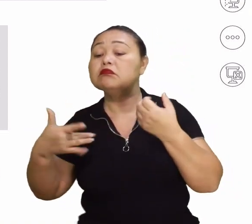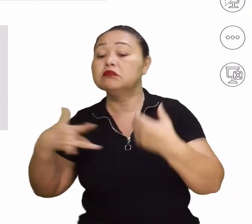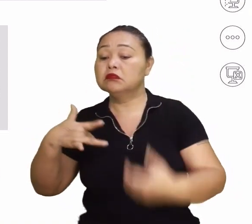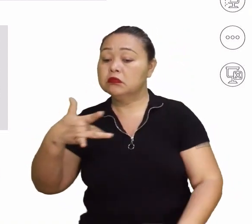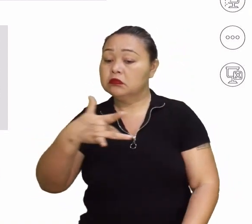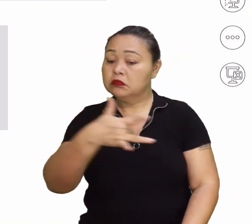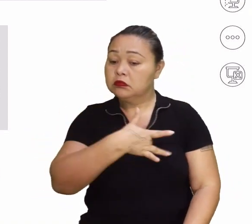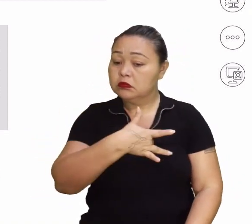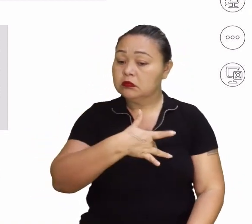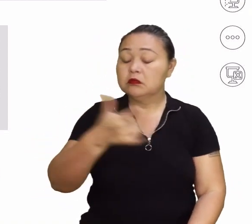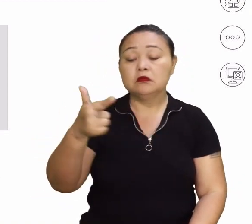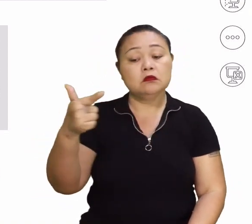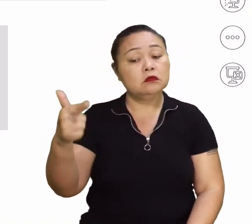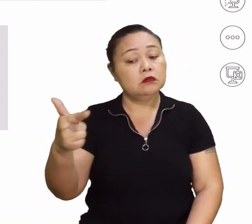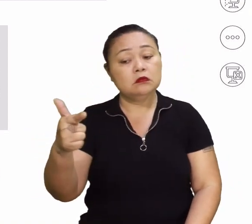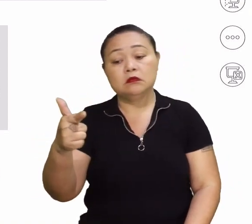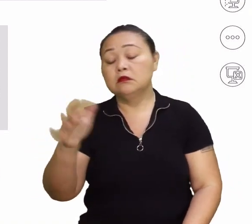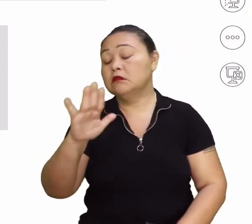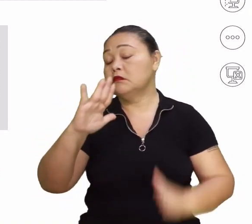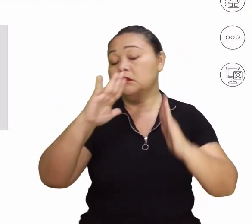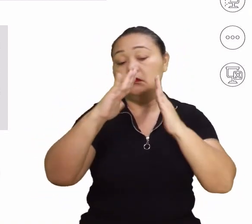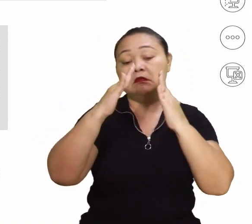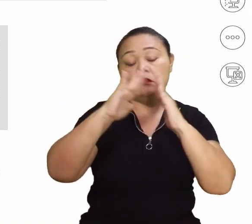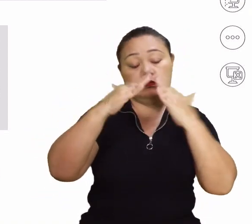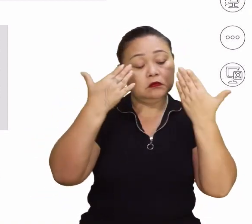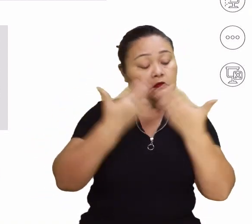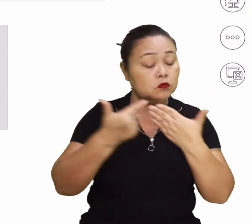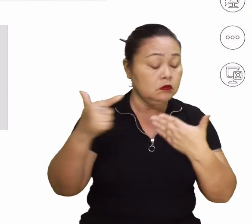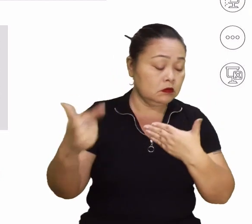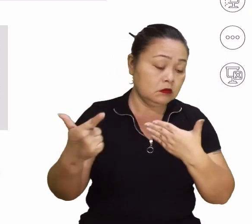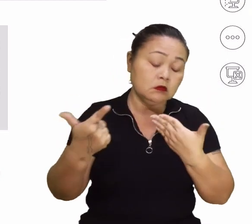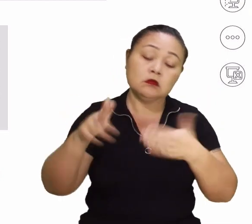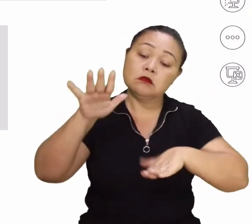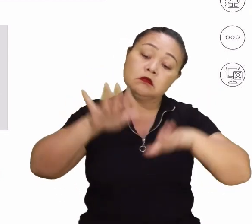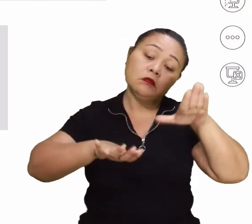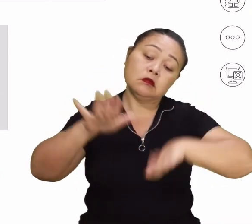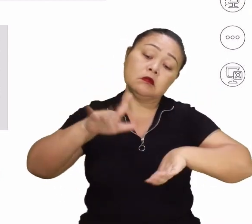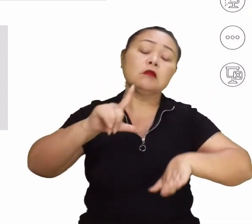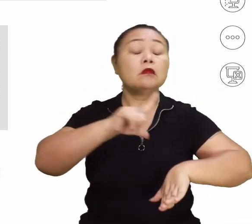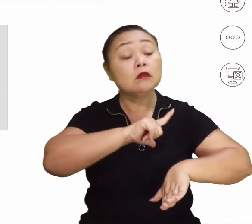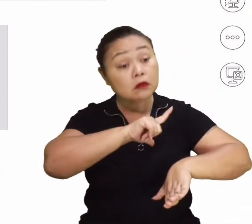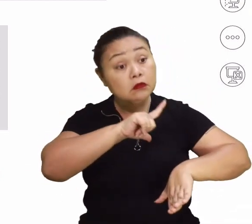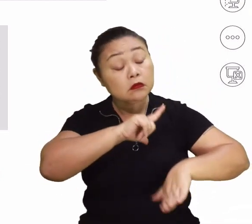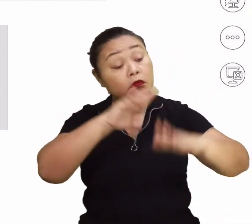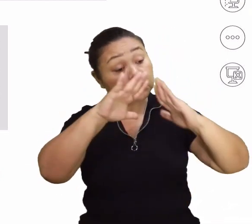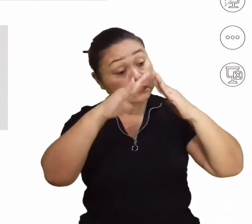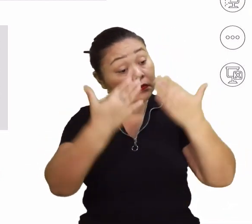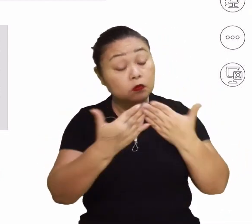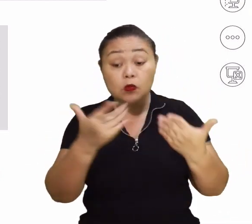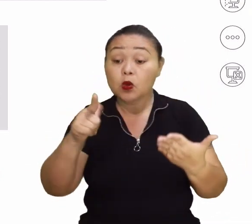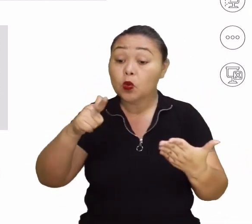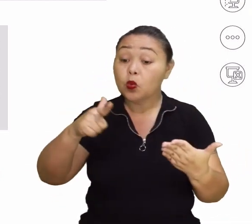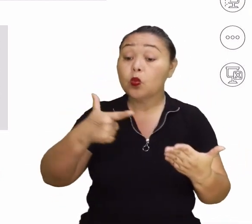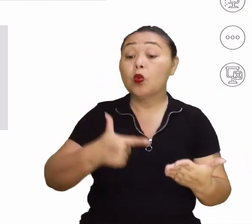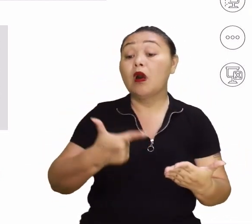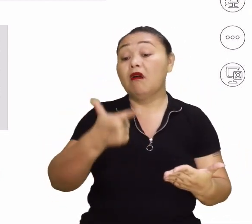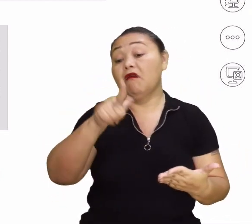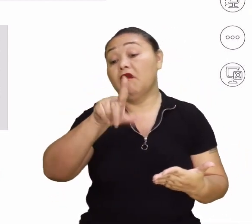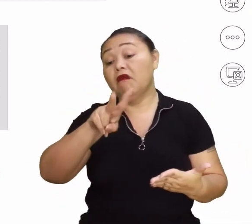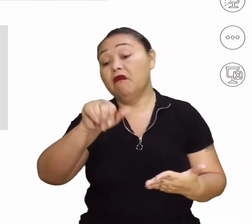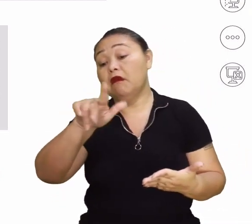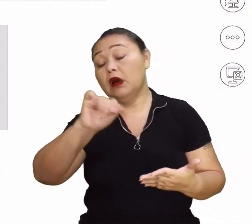saúde, não tem escolas, às vezes tem escola, às vezes não tem vaga para todo